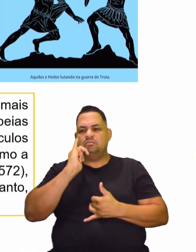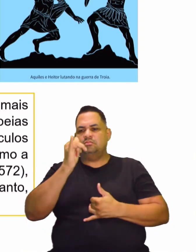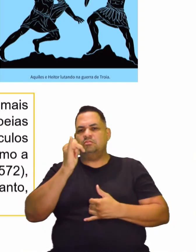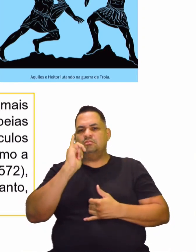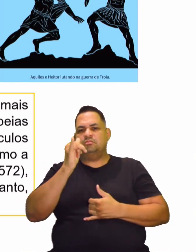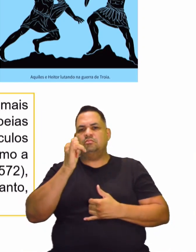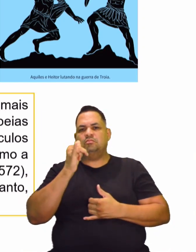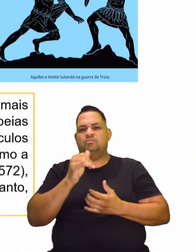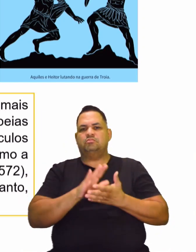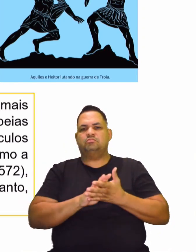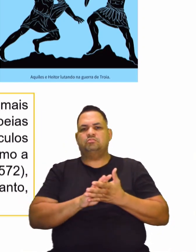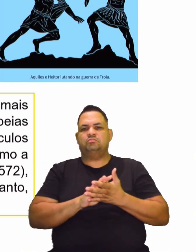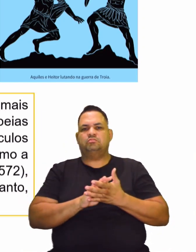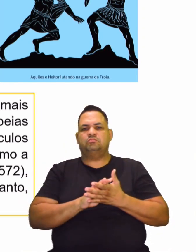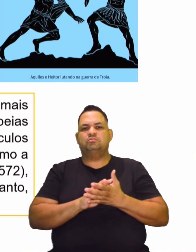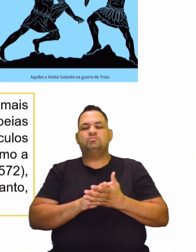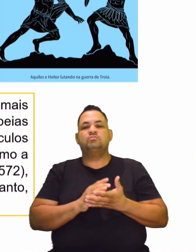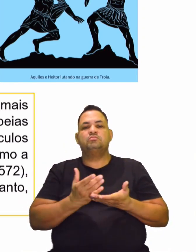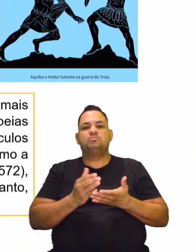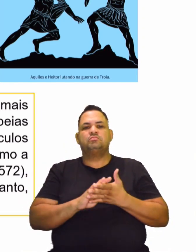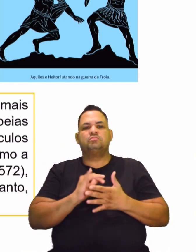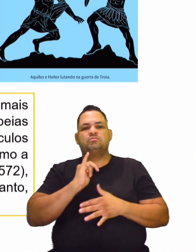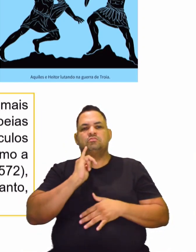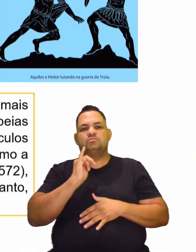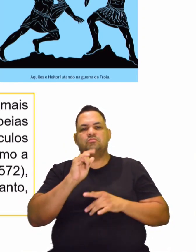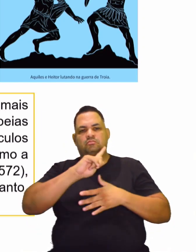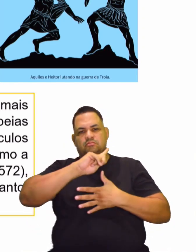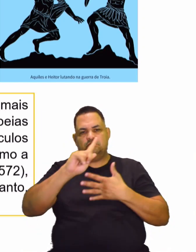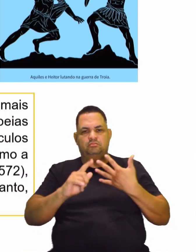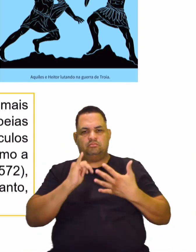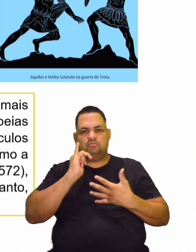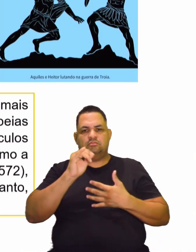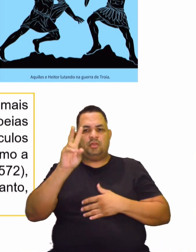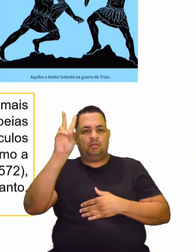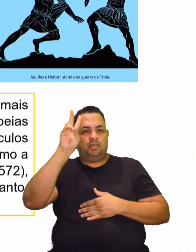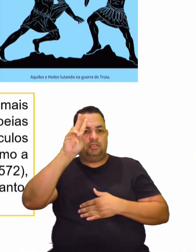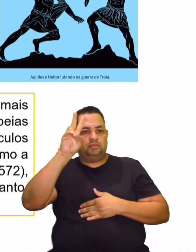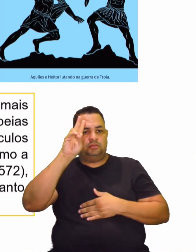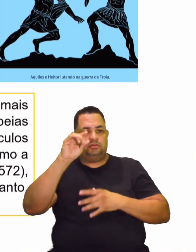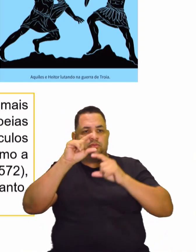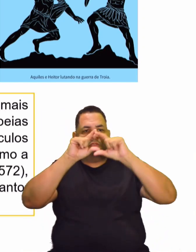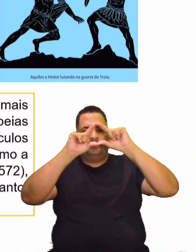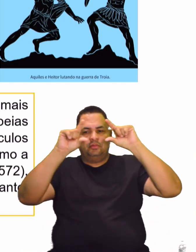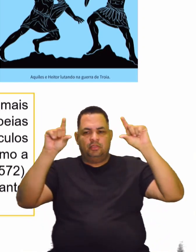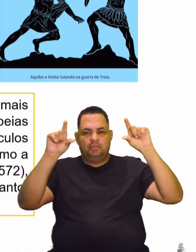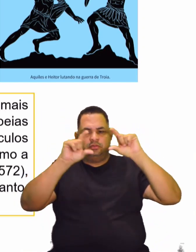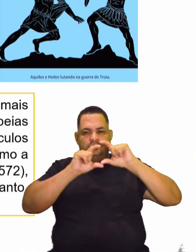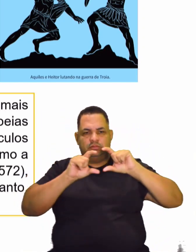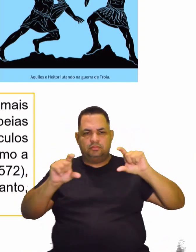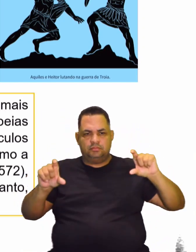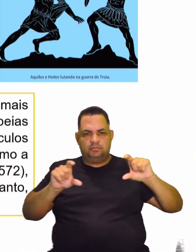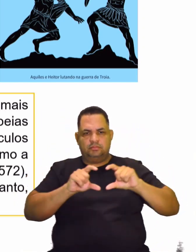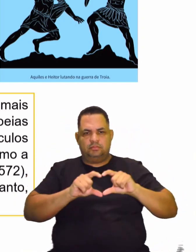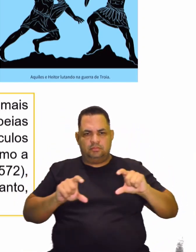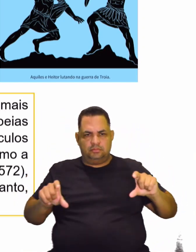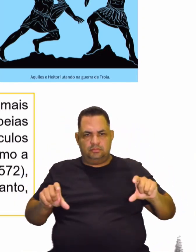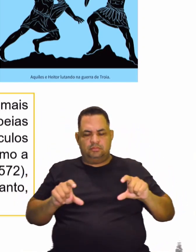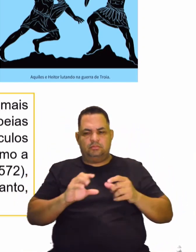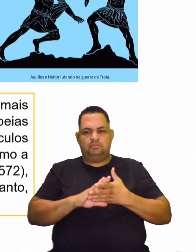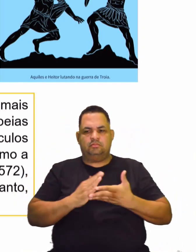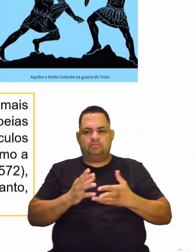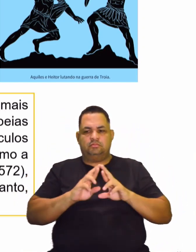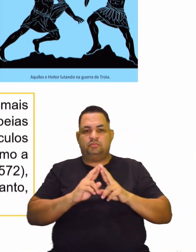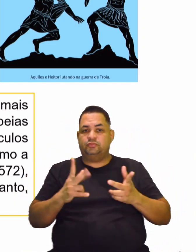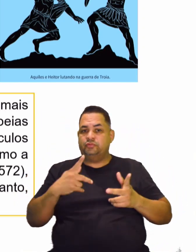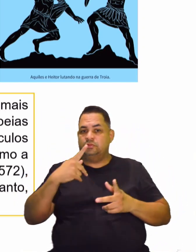narrativo. É um gênero narrativo, que é uma história em versos em vez de